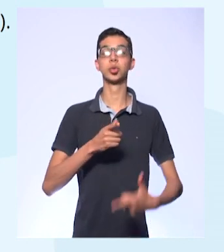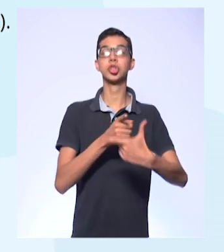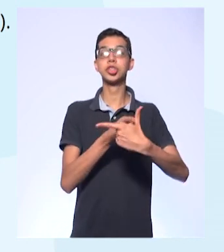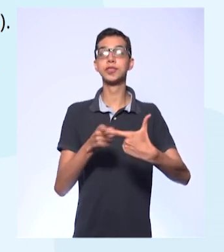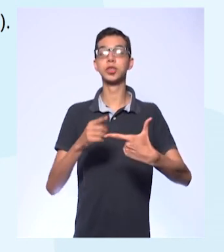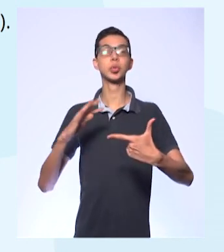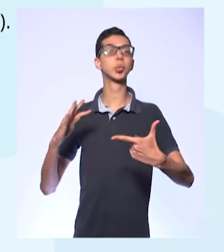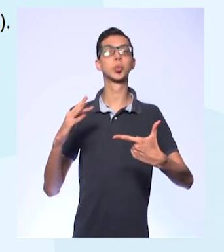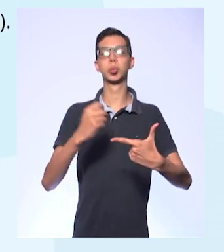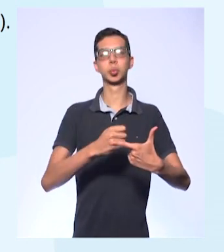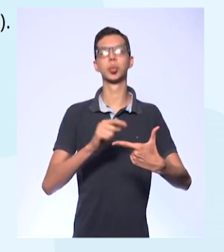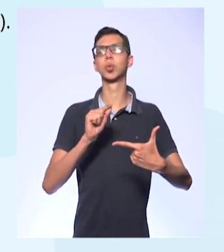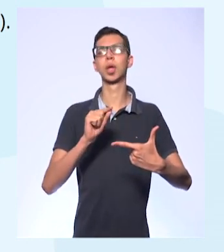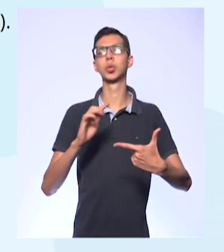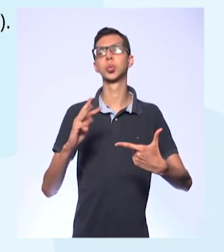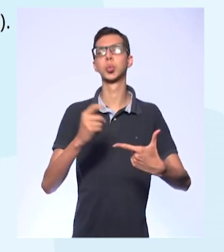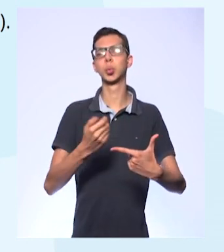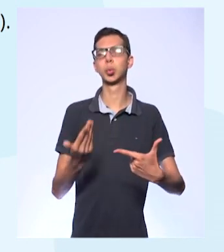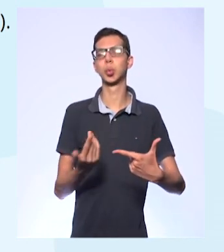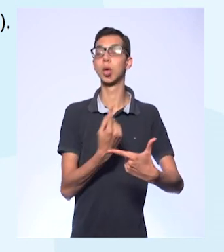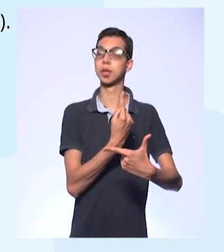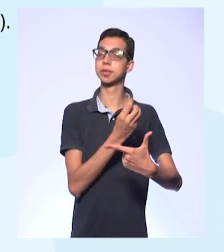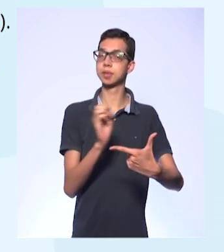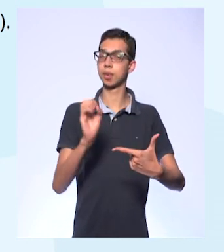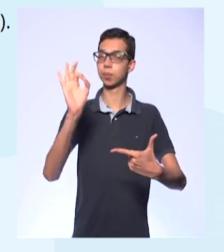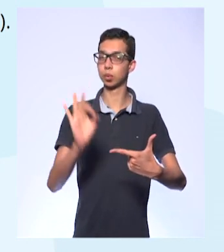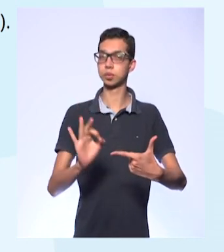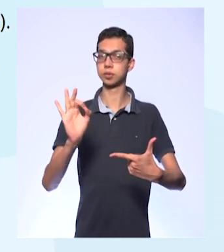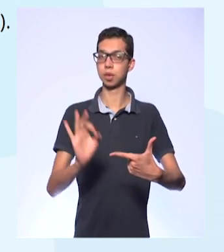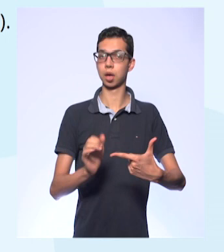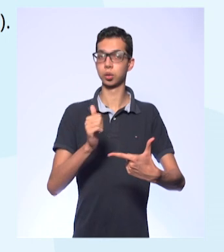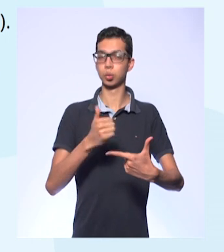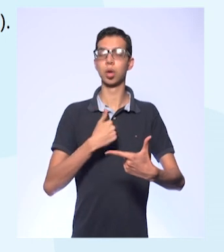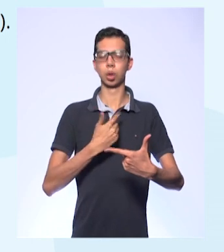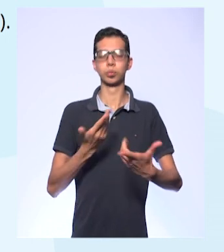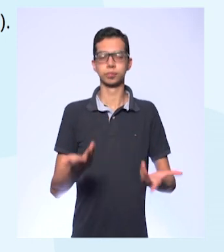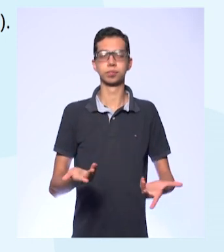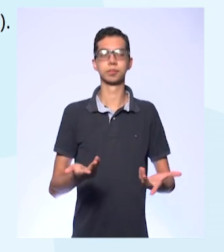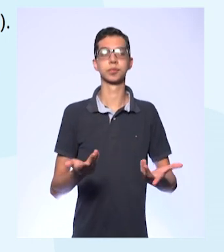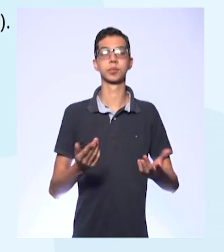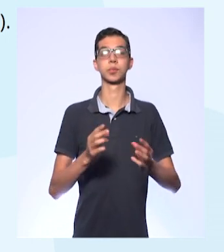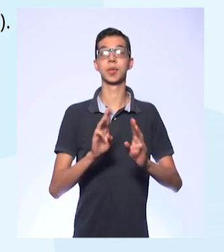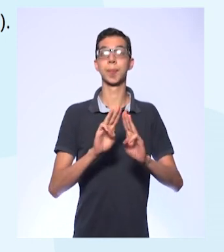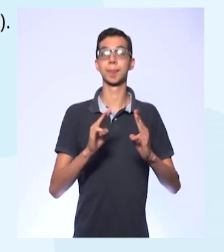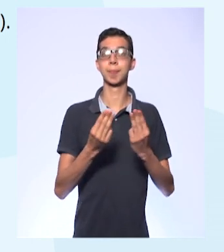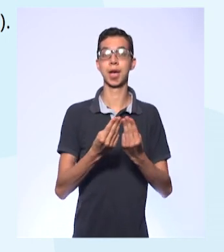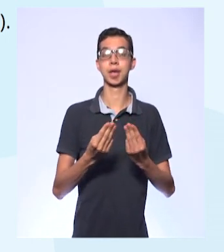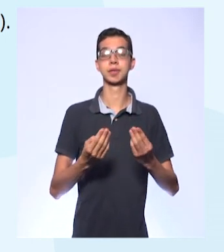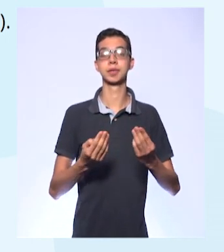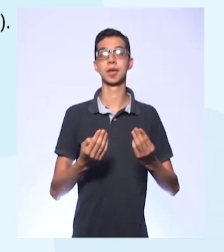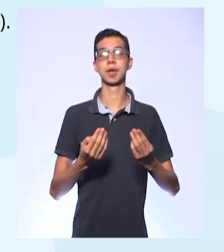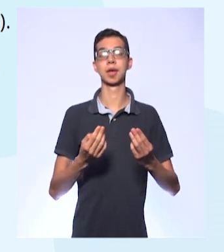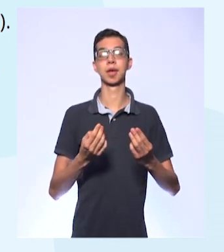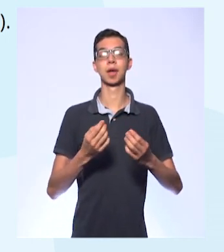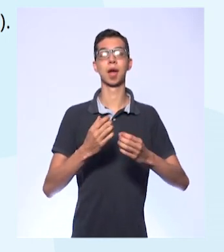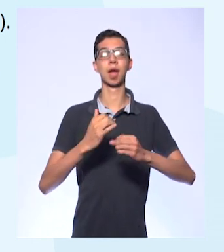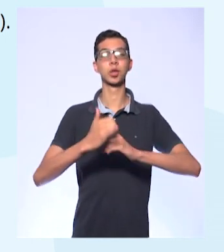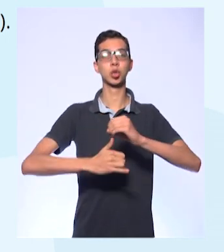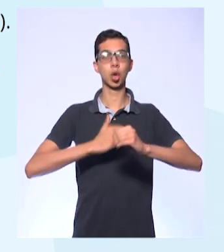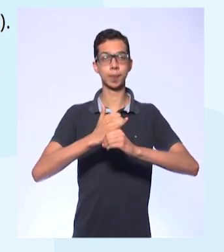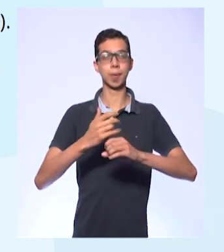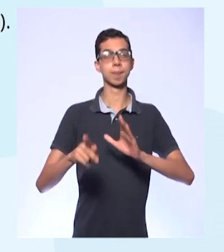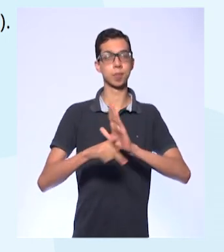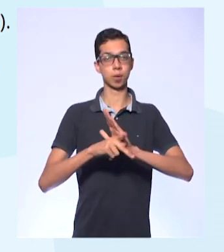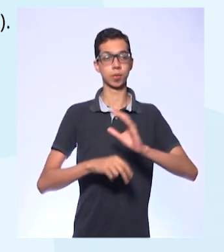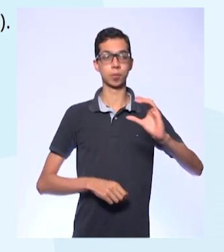É o 100%, perfeito? E quando eu faço essa conta, eu acho que a massa atômica do carbono não é 12